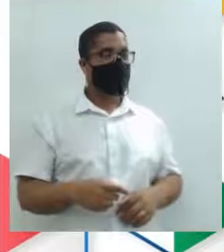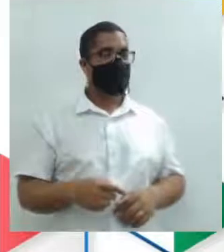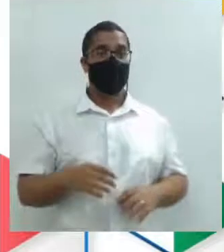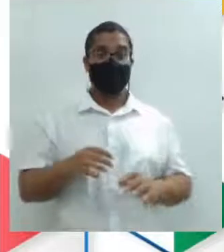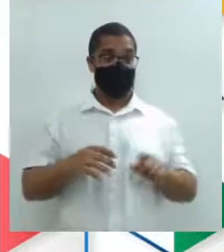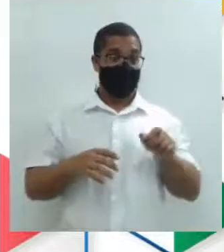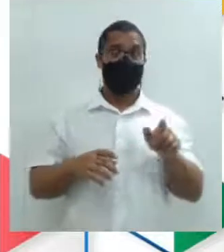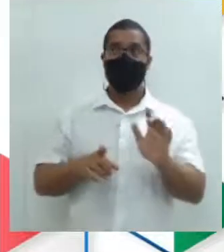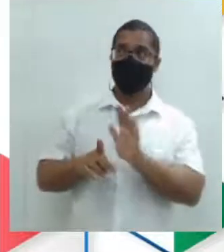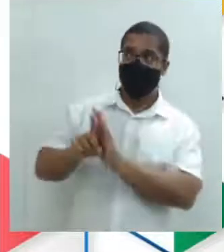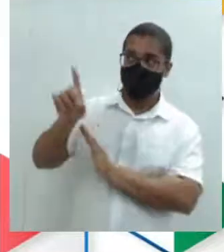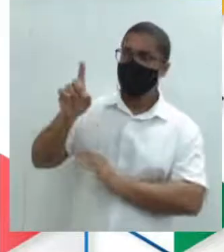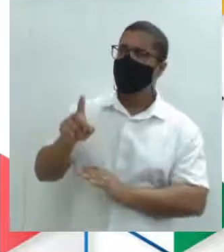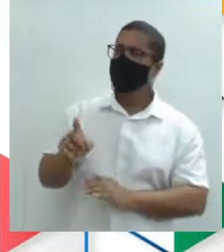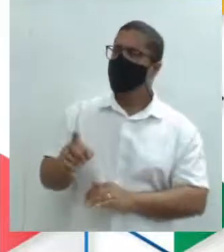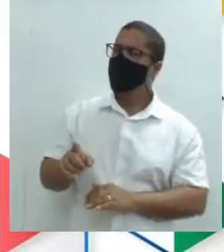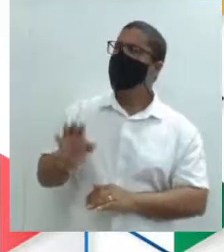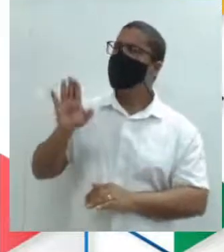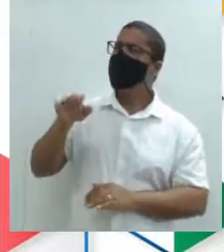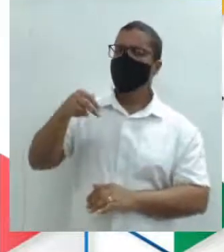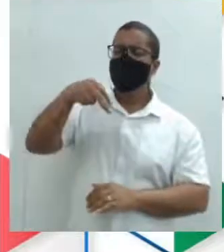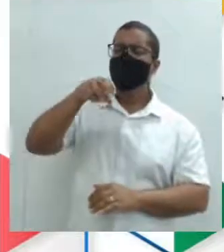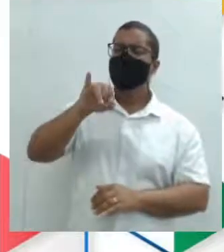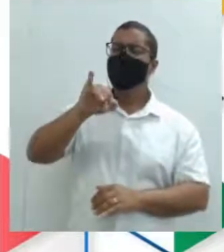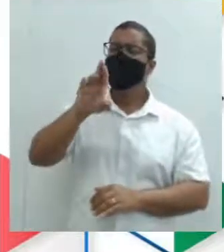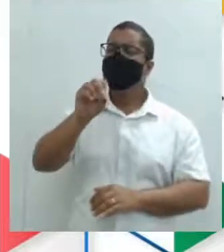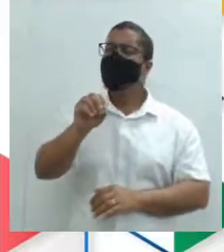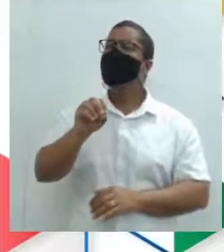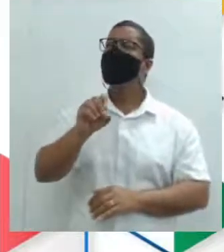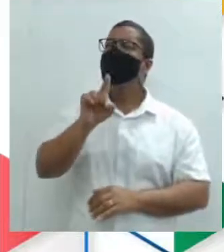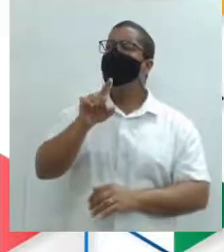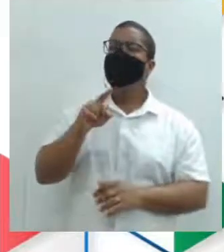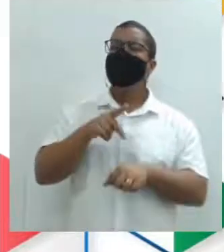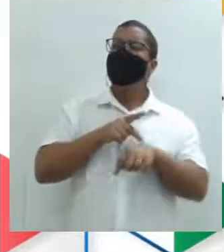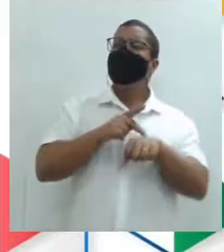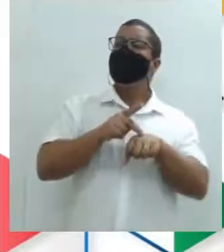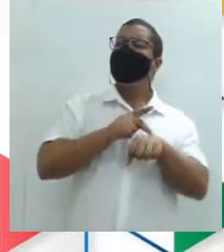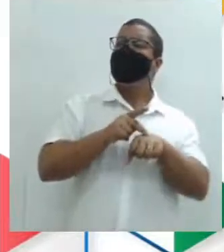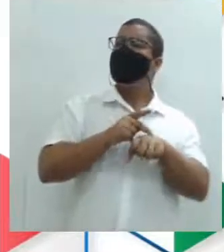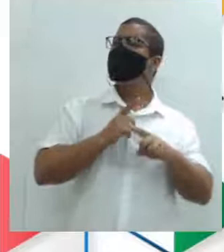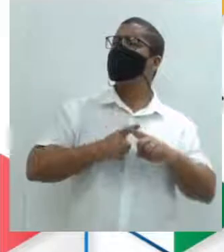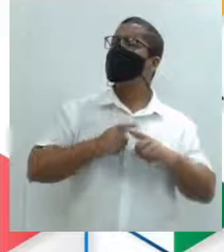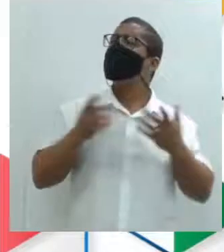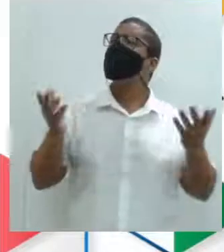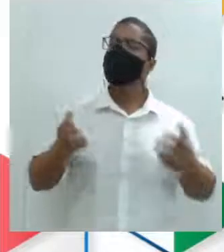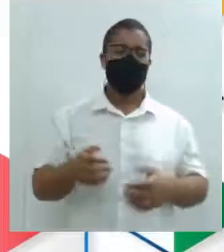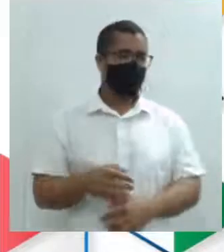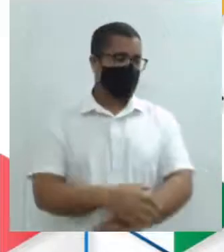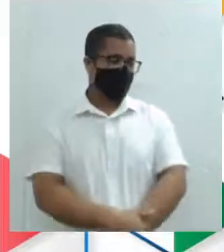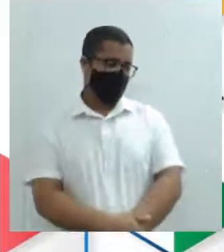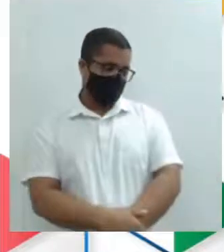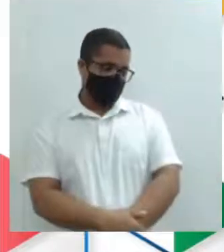ele pergunta: e por que o noivo se veste de preto? Olha a cara da mãe no final.